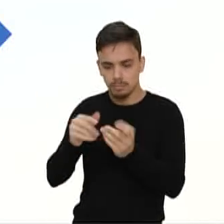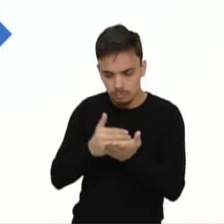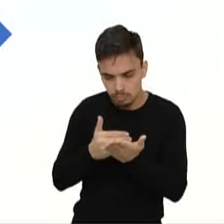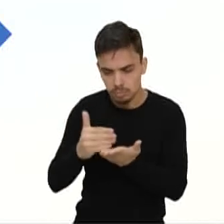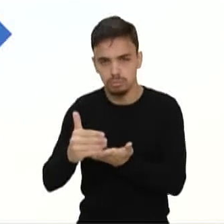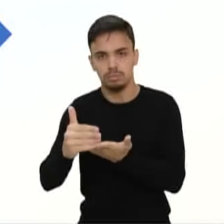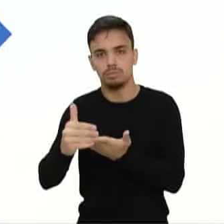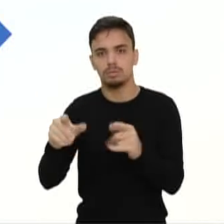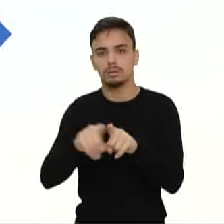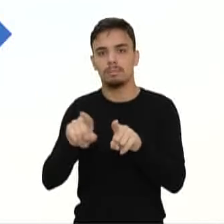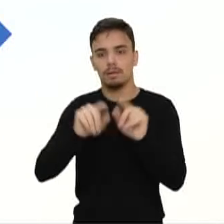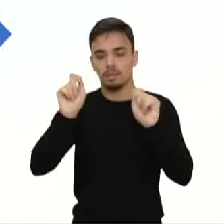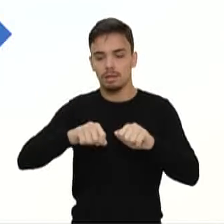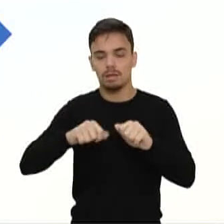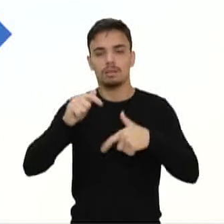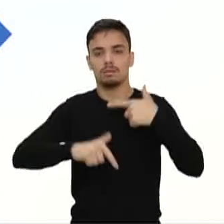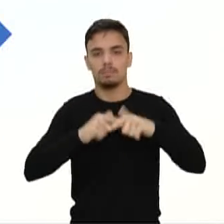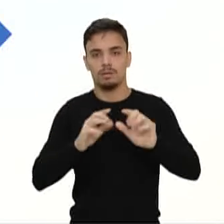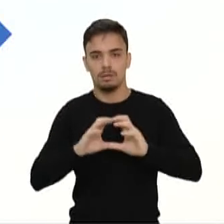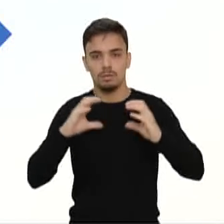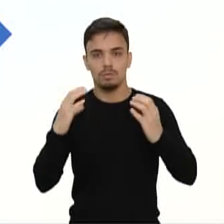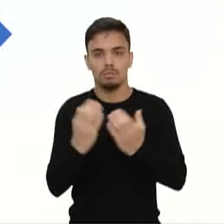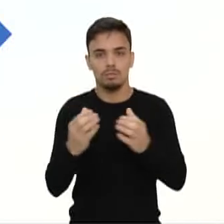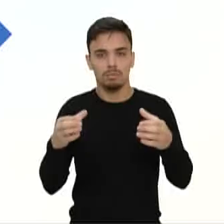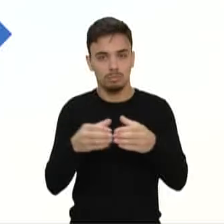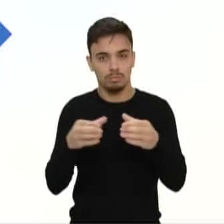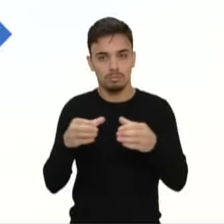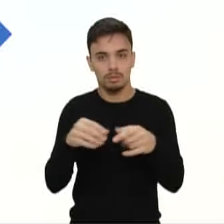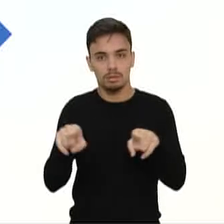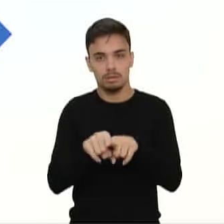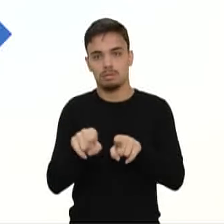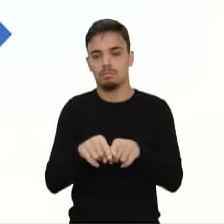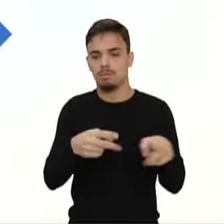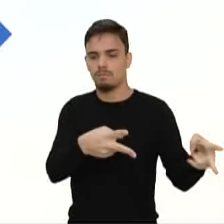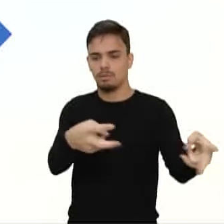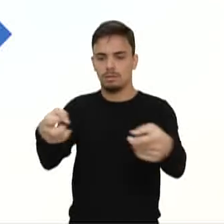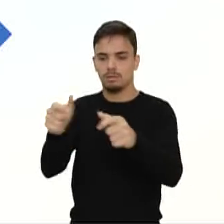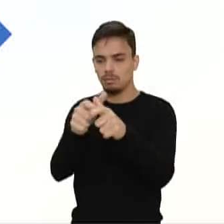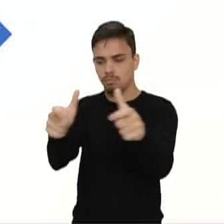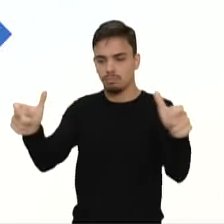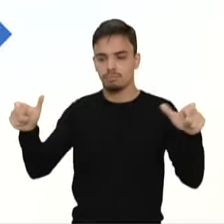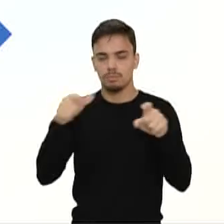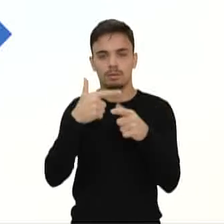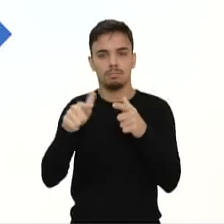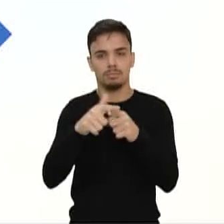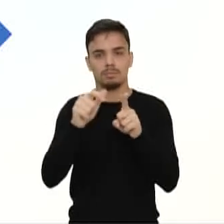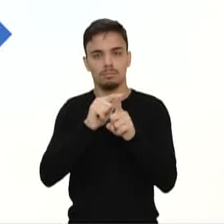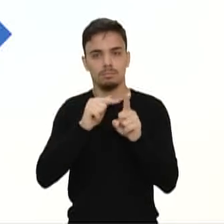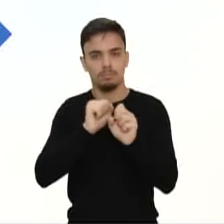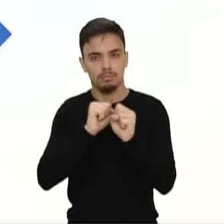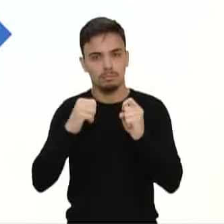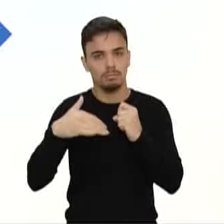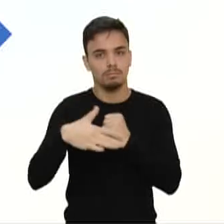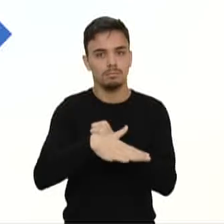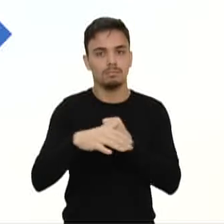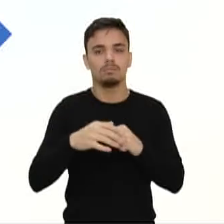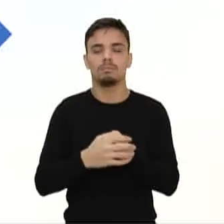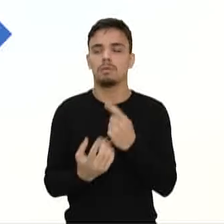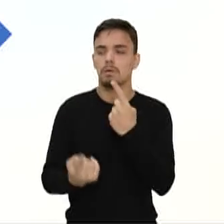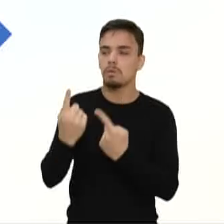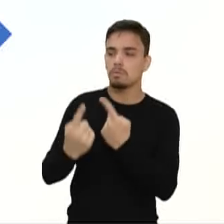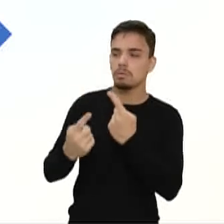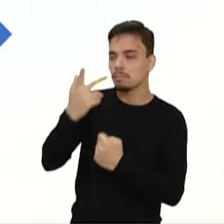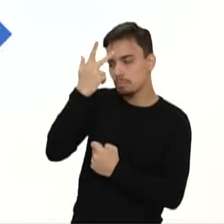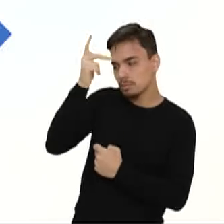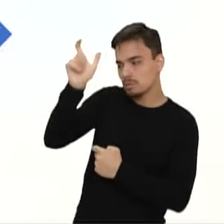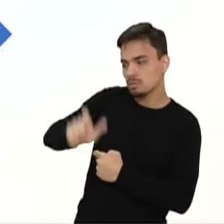de trabalho em grupo e uma visão holística dos problemas da sociedade. Que companhia não gostaria de